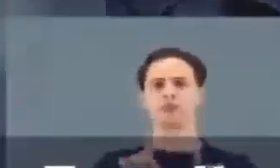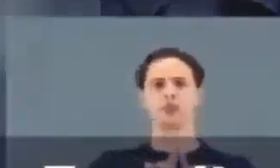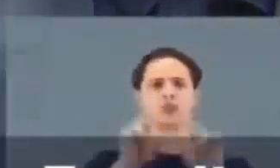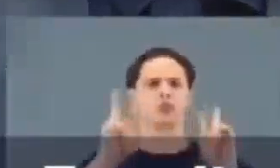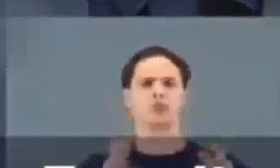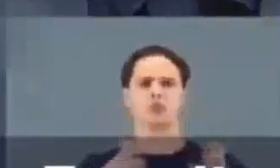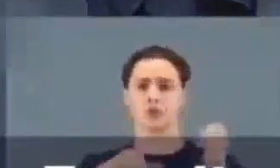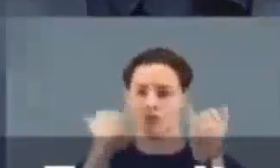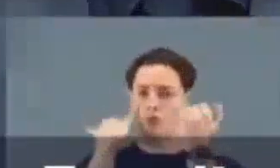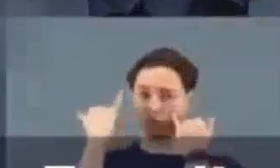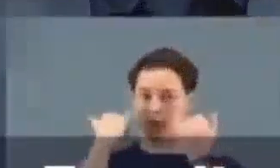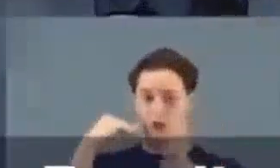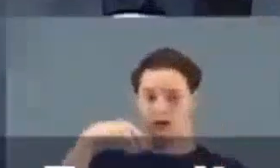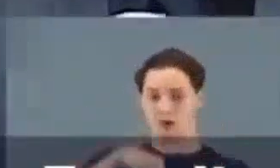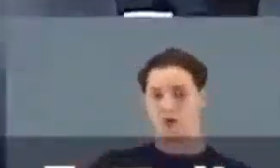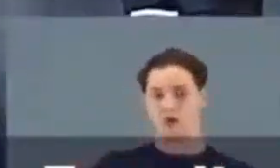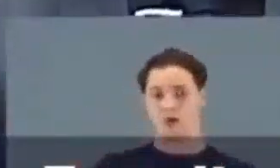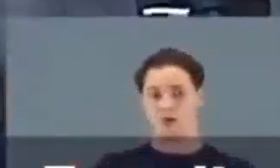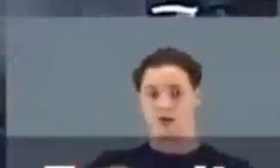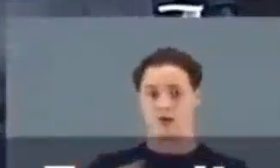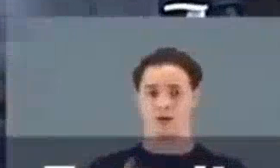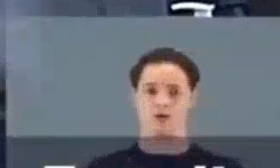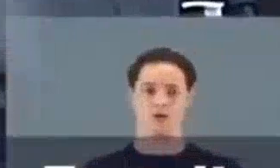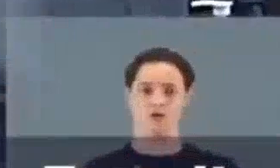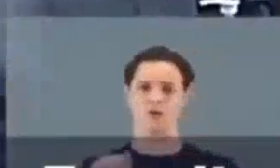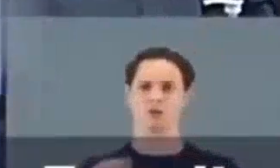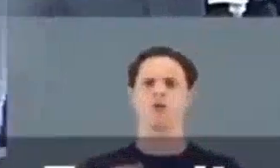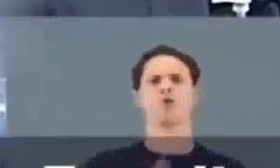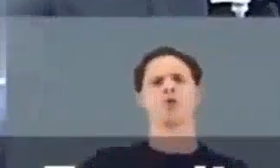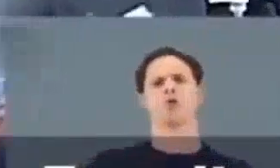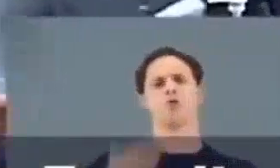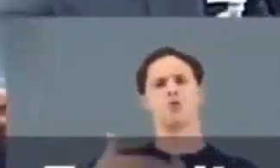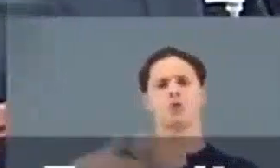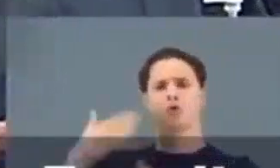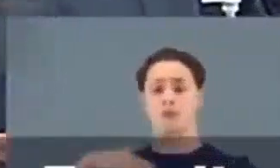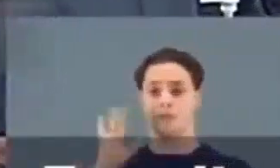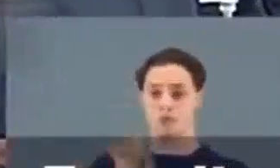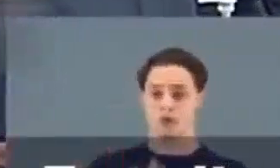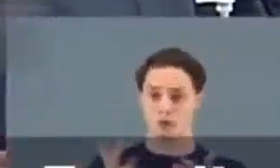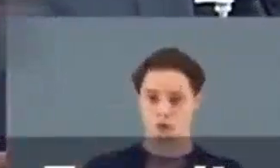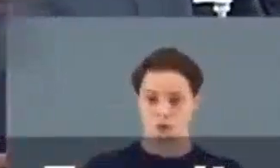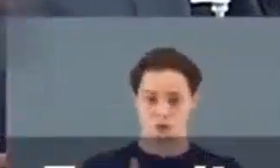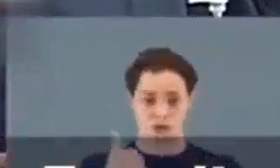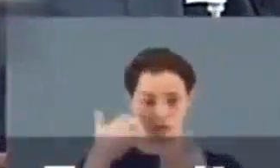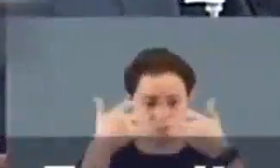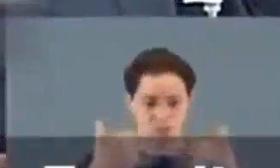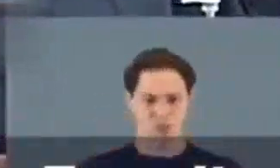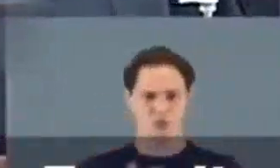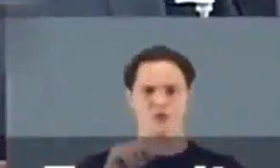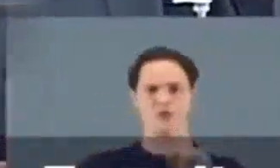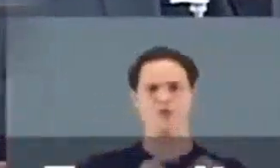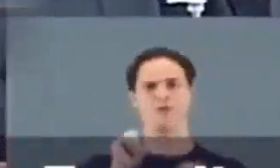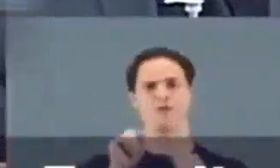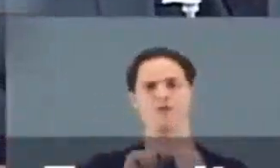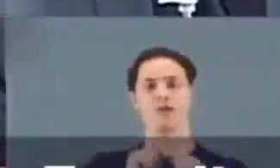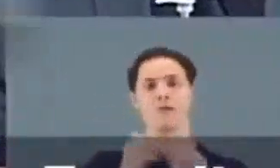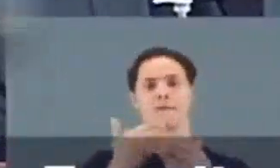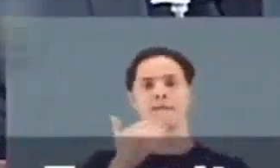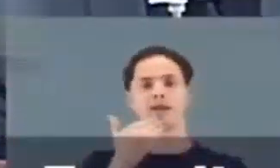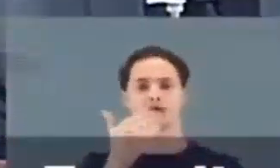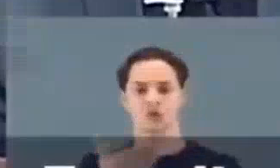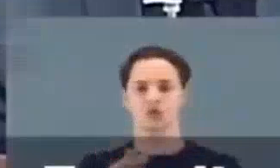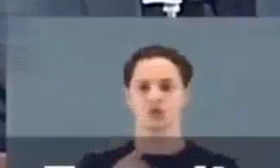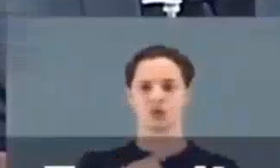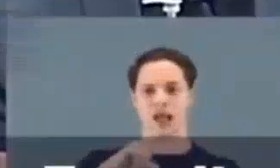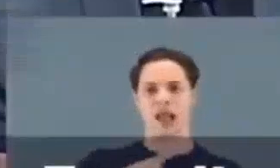da informação da imprensa. A imprensa, e aí especificamente o caso que eu acabo de citar, ele faz uma solicitação através de um